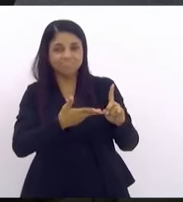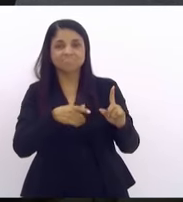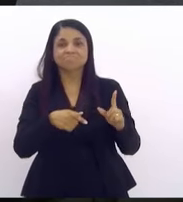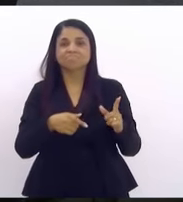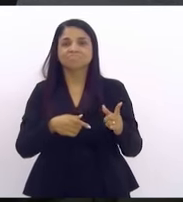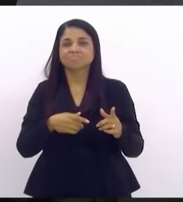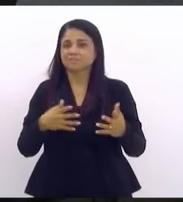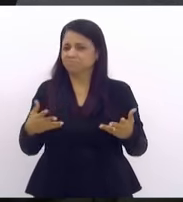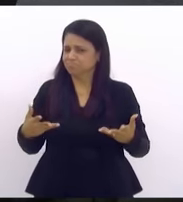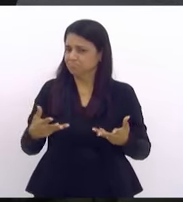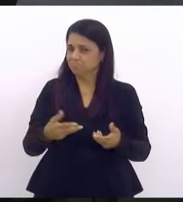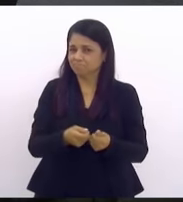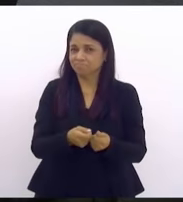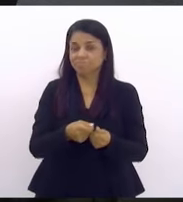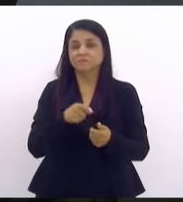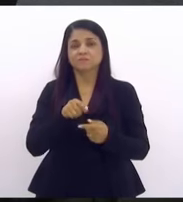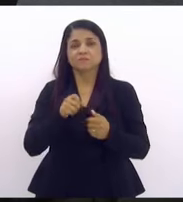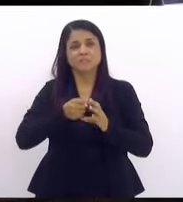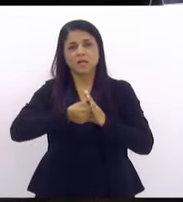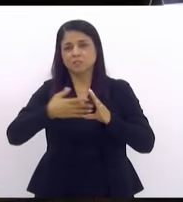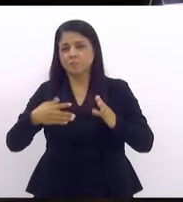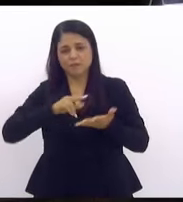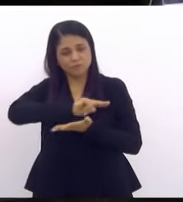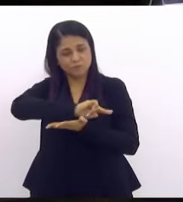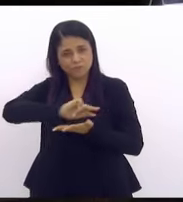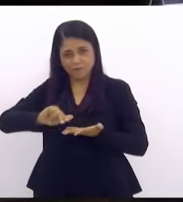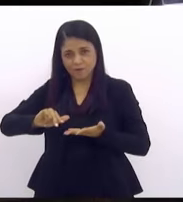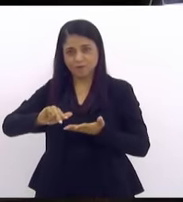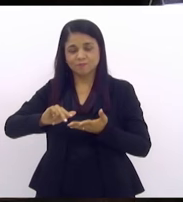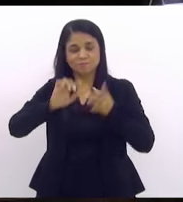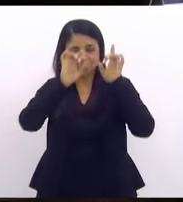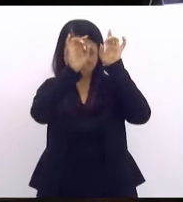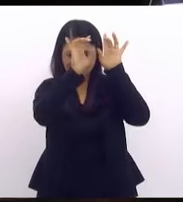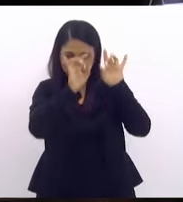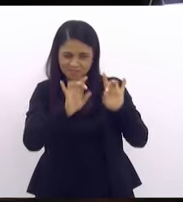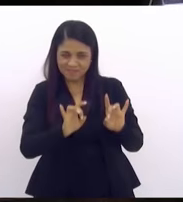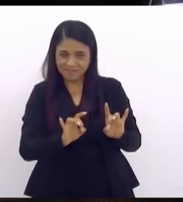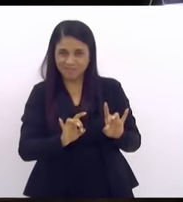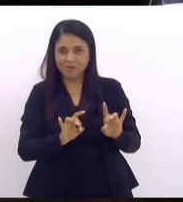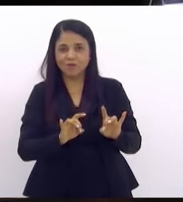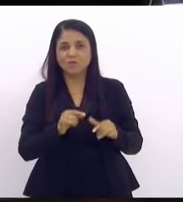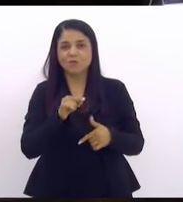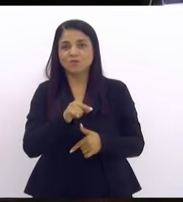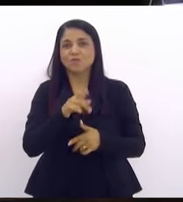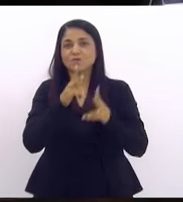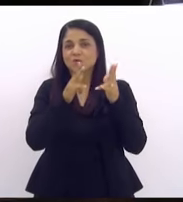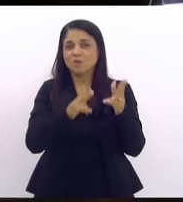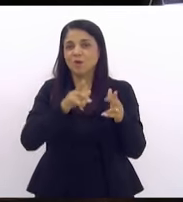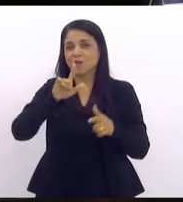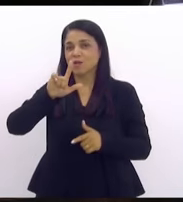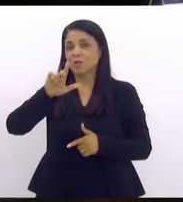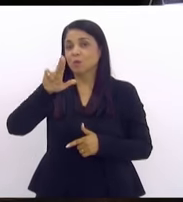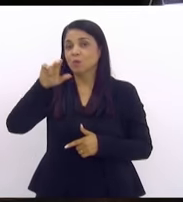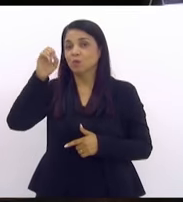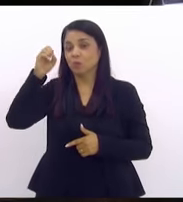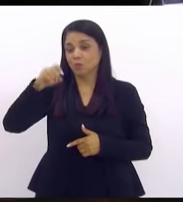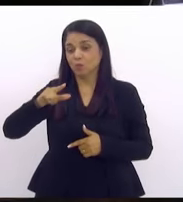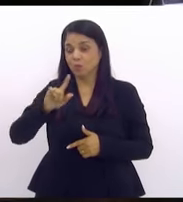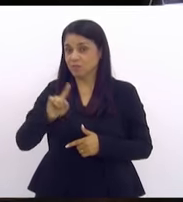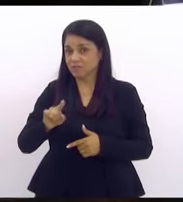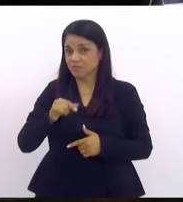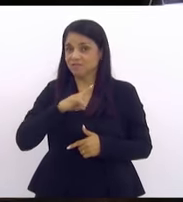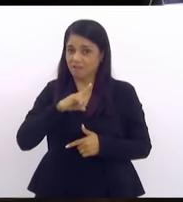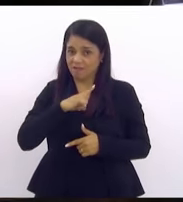aspectos quando se trata de uma personalidade tão cheia de Luz como é o desembargador Ivan alemão